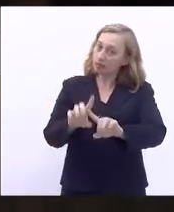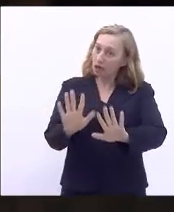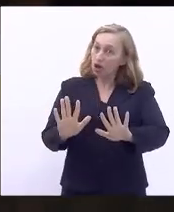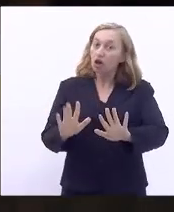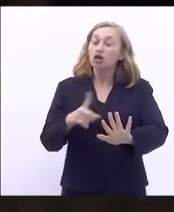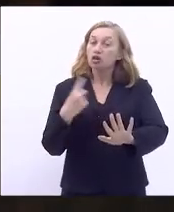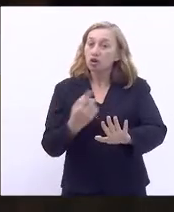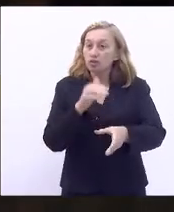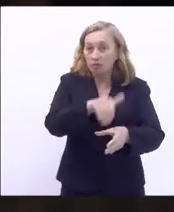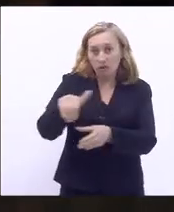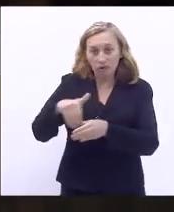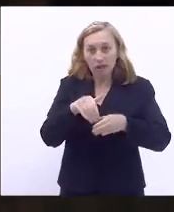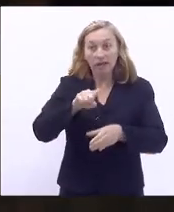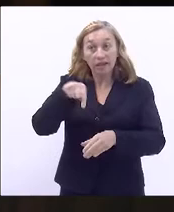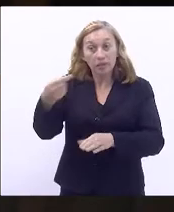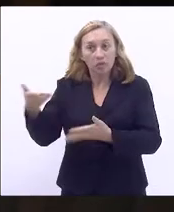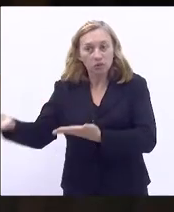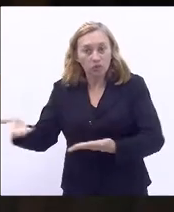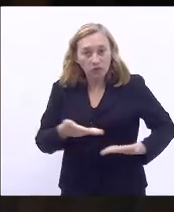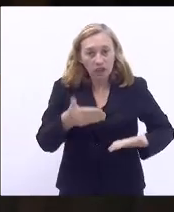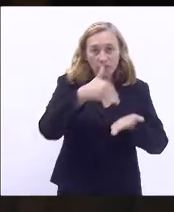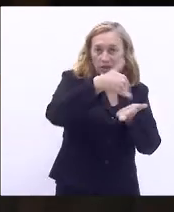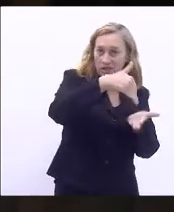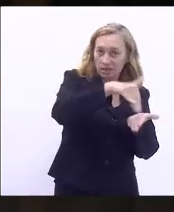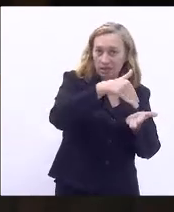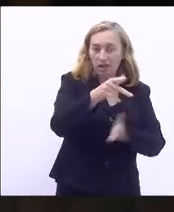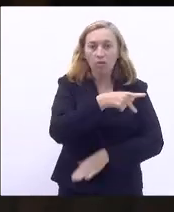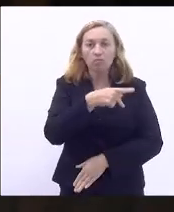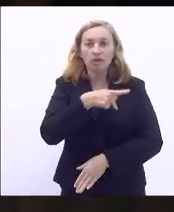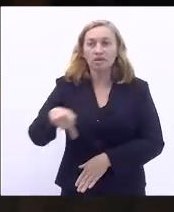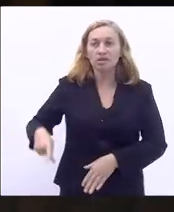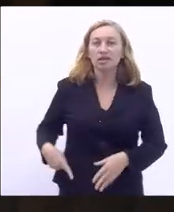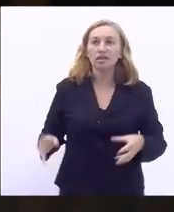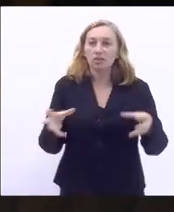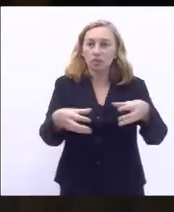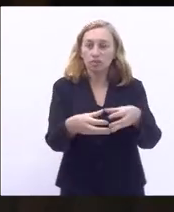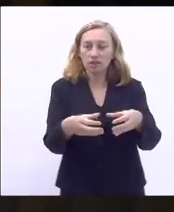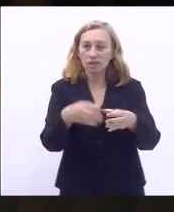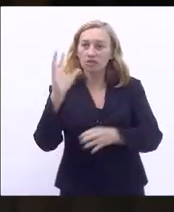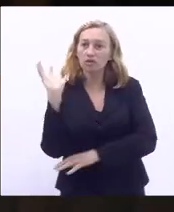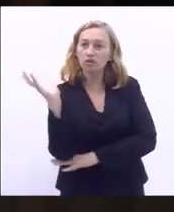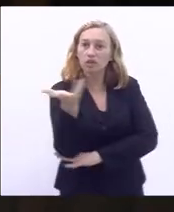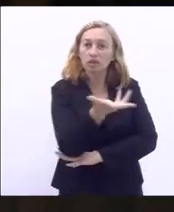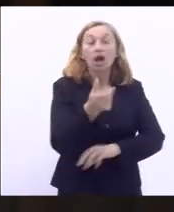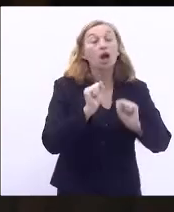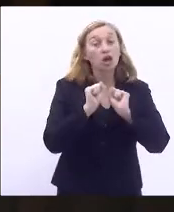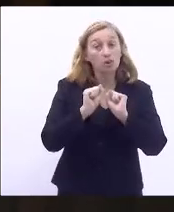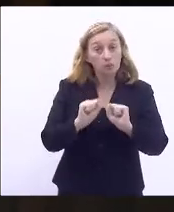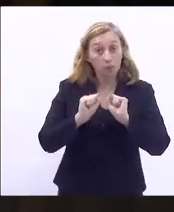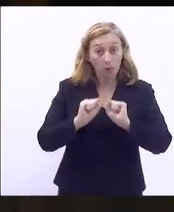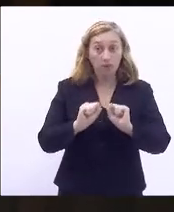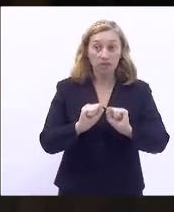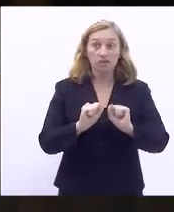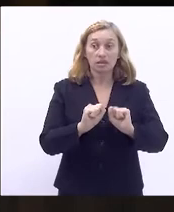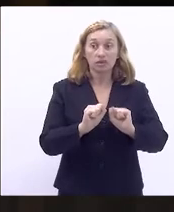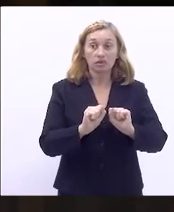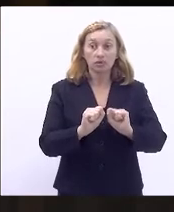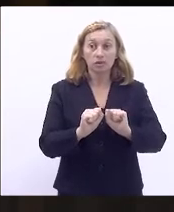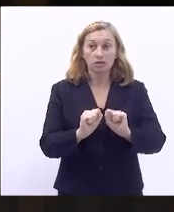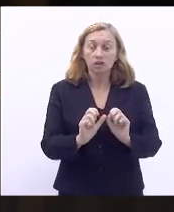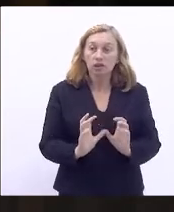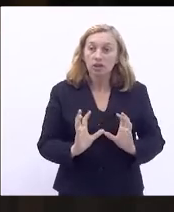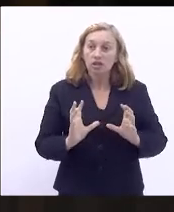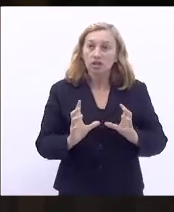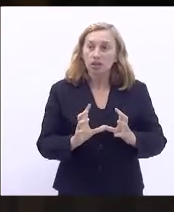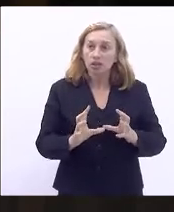Depois eu vou convidar o secretário, o presidente da Comissão do Meio Ambiente, para que possa fazer uma comissão para